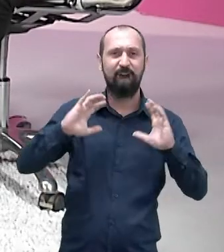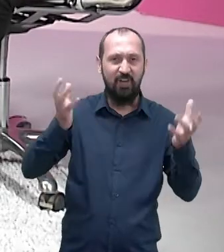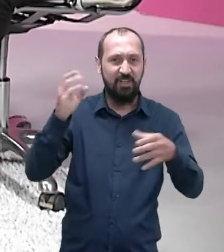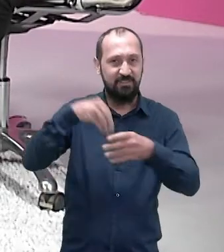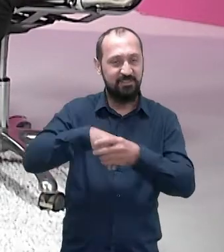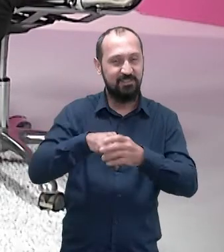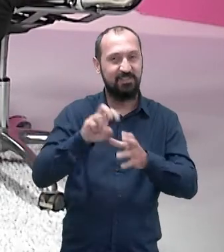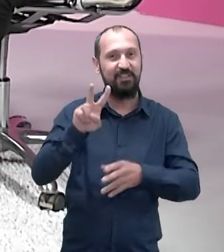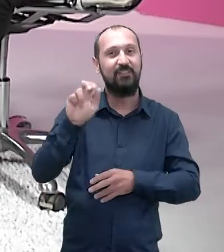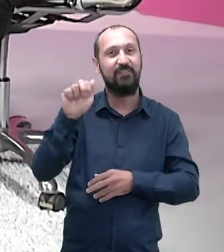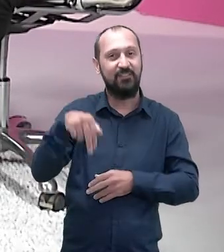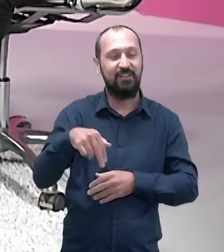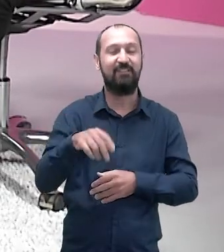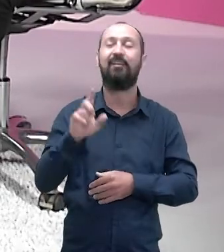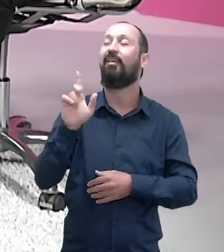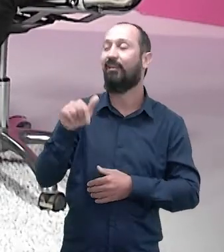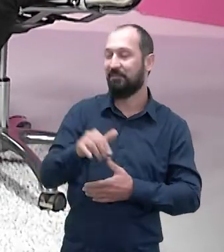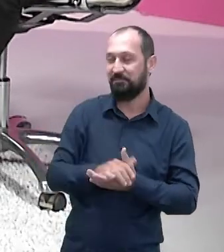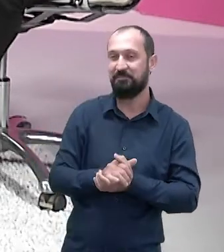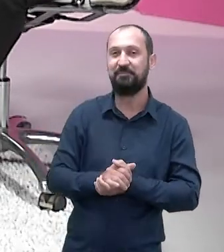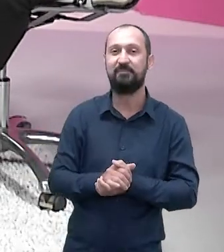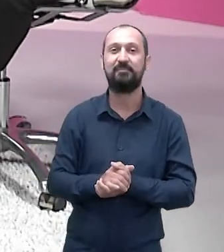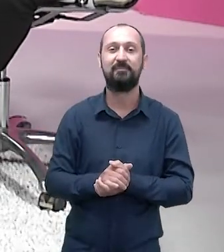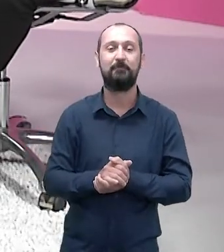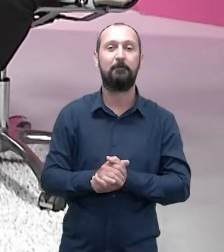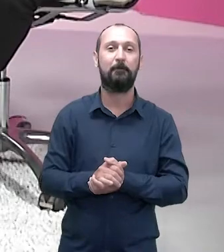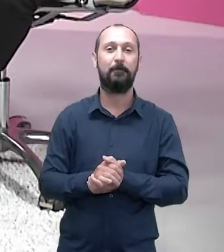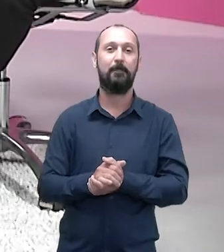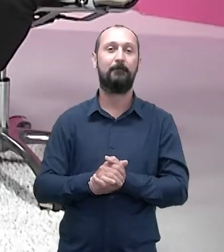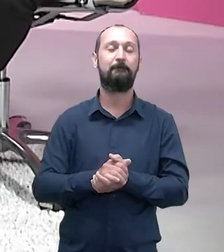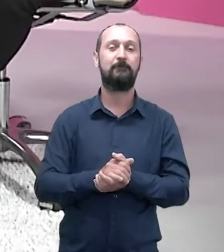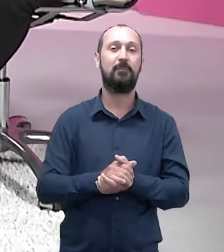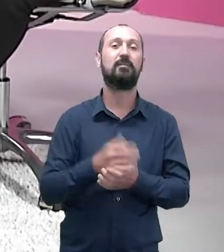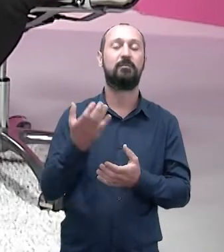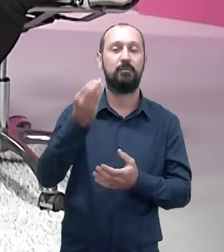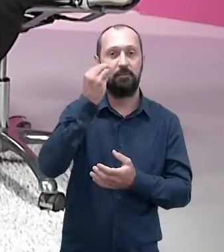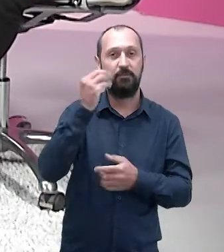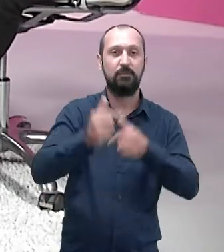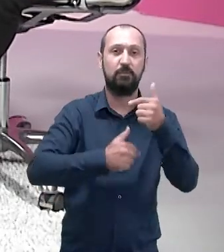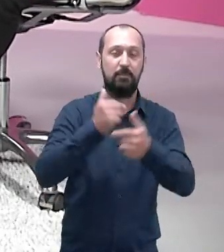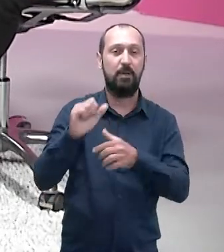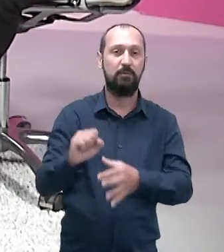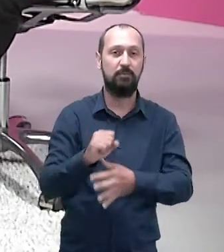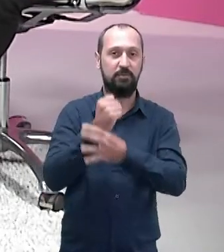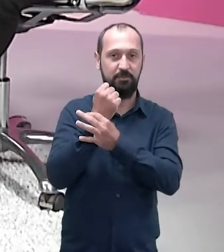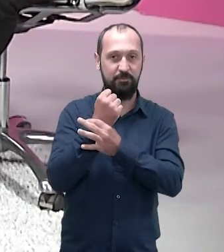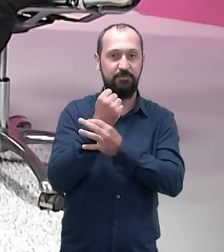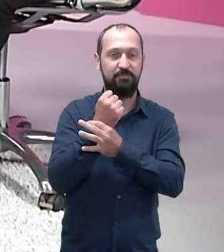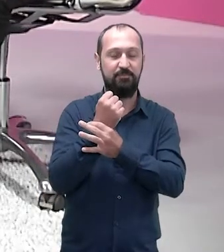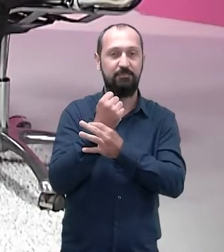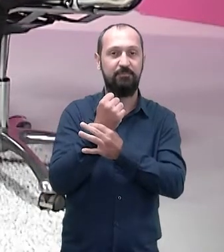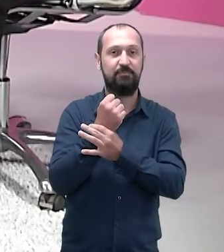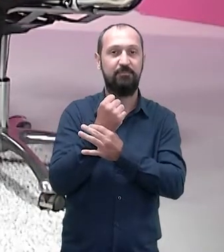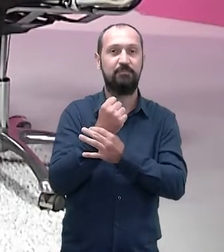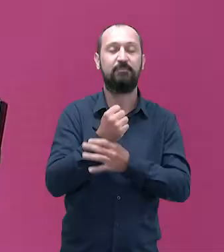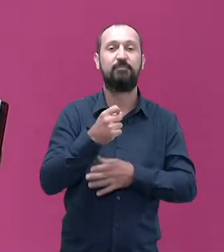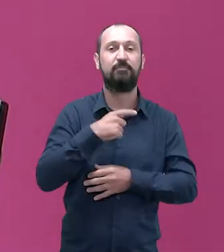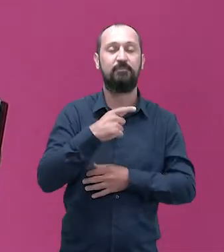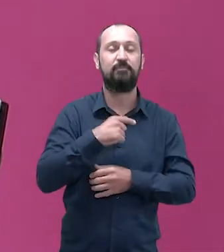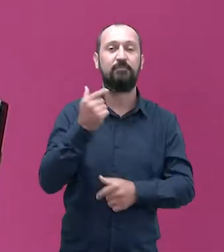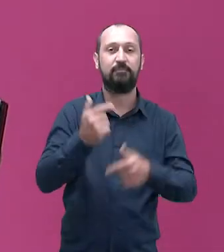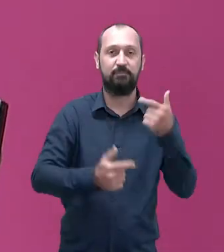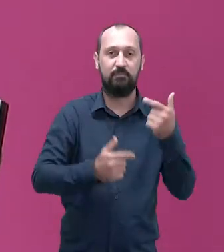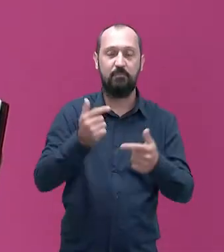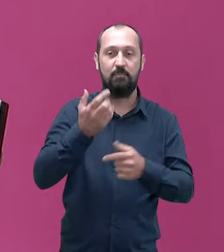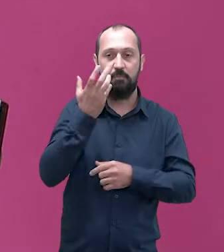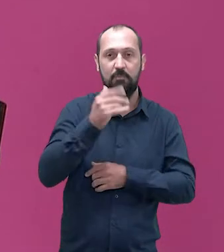ser uma festa dentro dessa van, né? Exatamente, a gente procura fazer um trabalho com segurança, né? Eu tenho